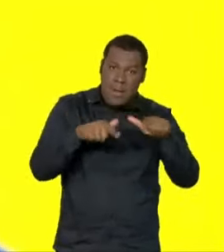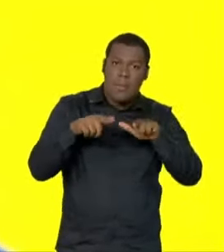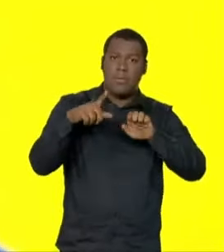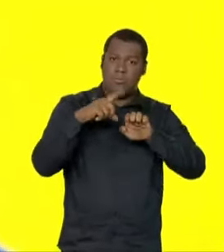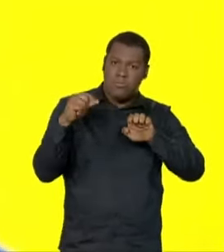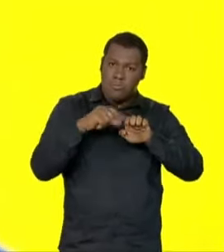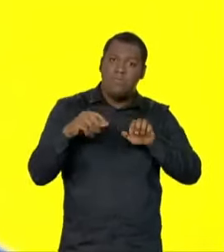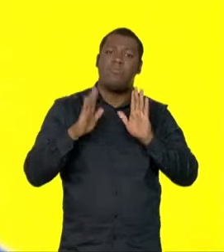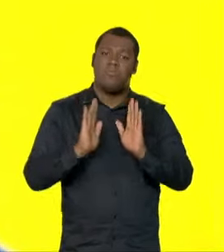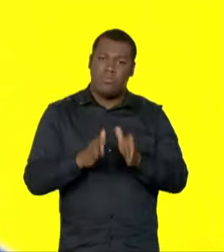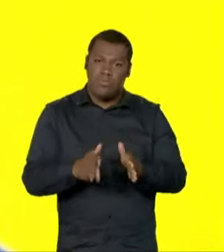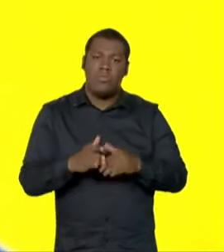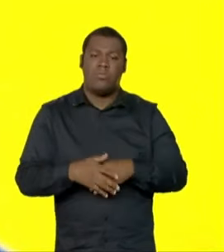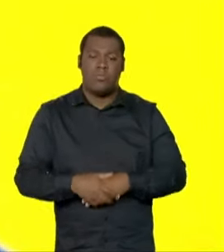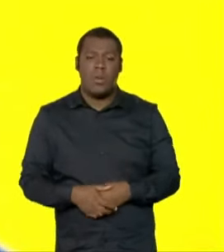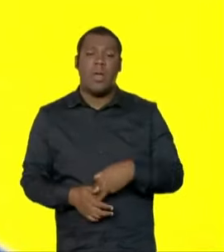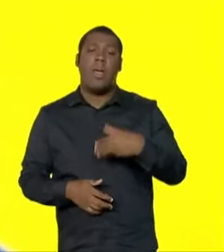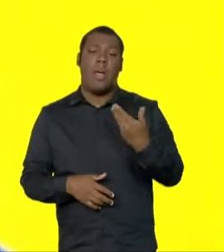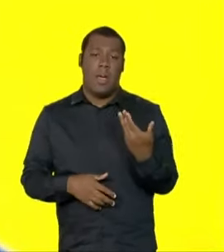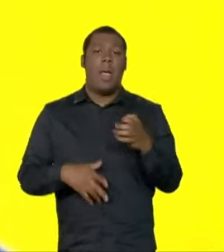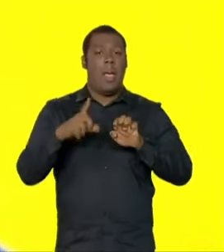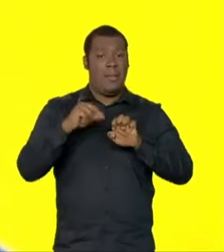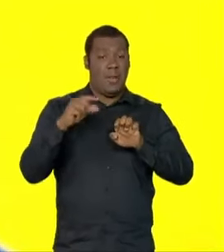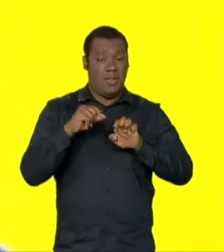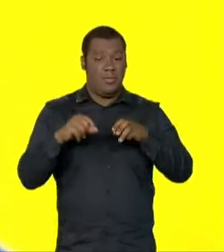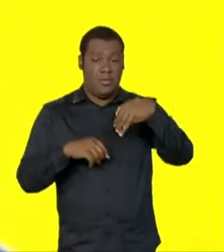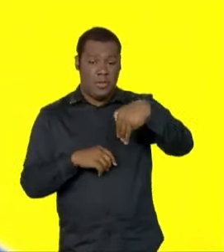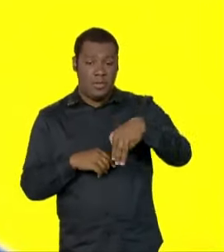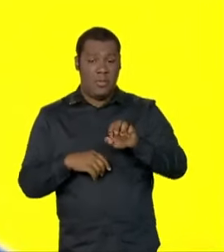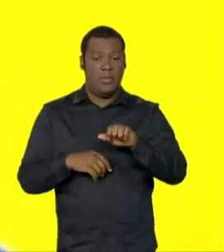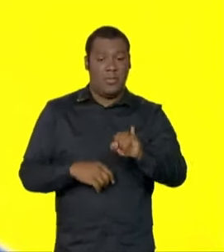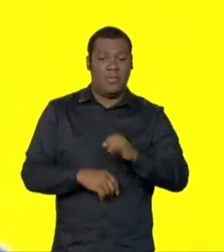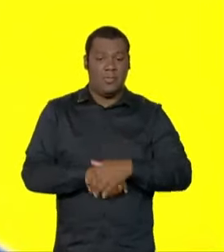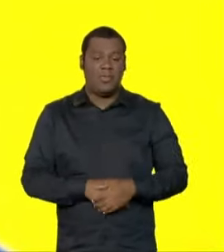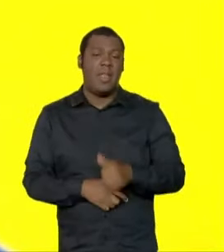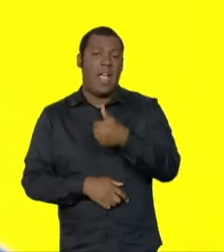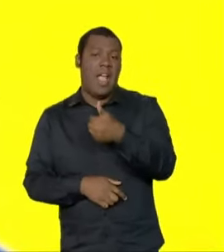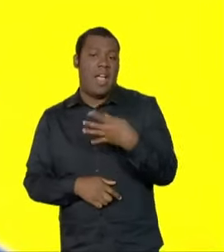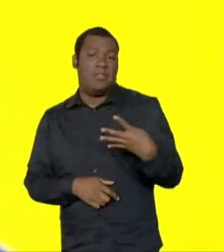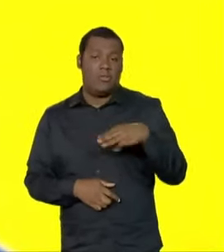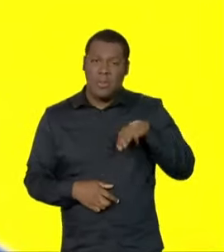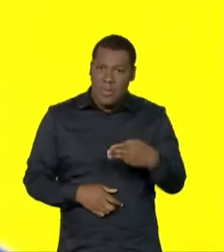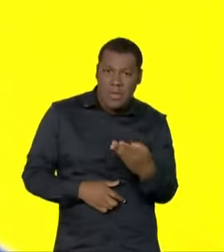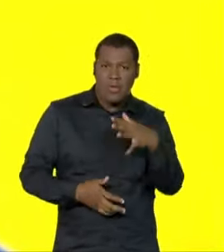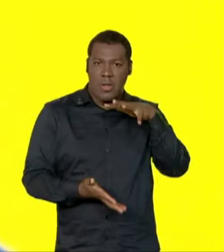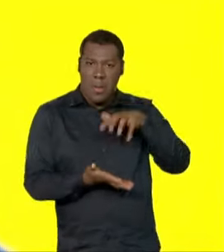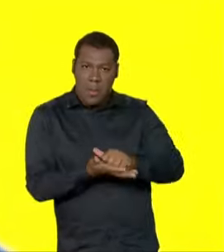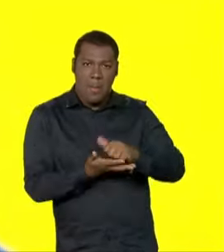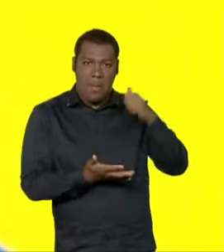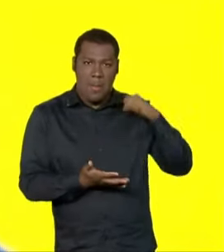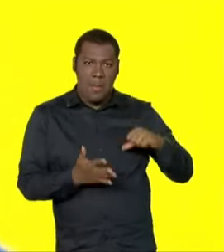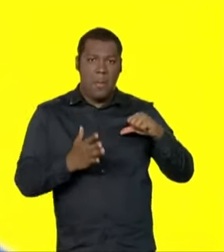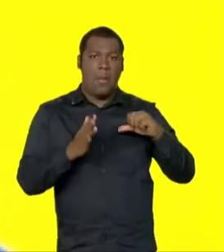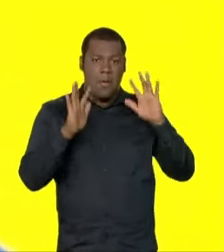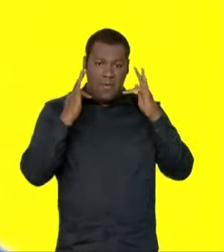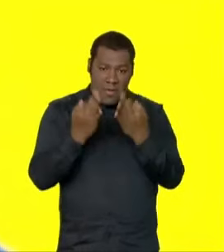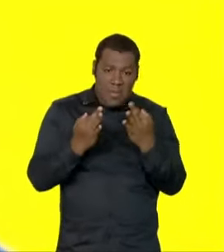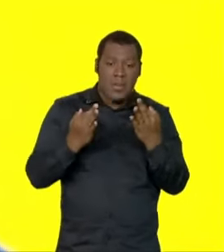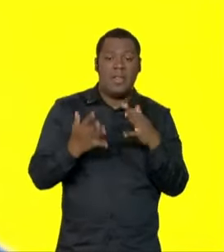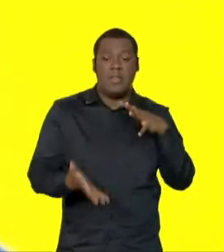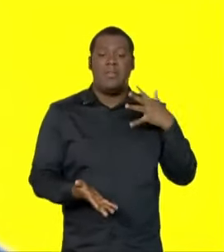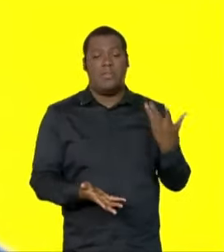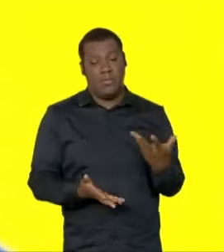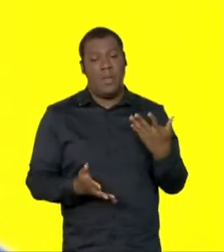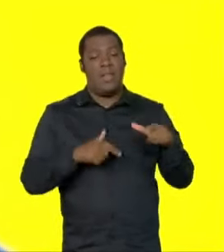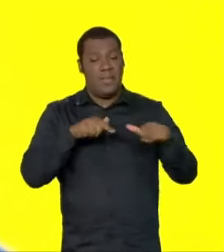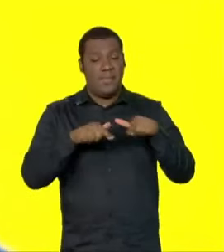são microempreendedores individuais. 14 milhões do Cadastro Único empreendem na informalidade,